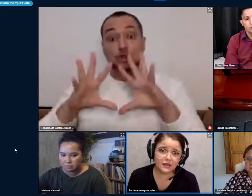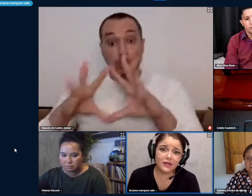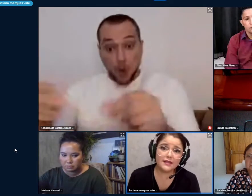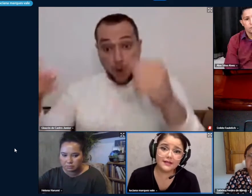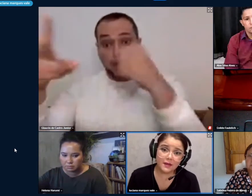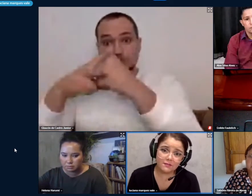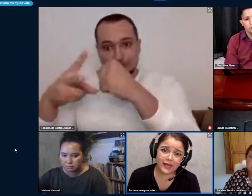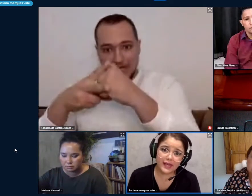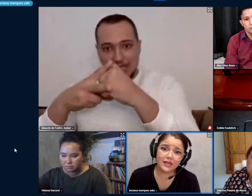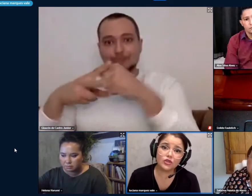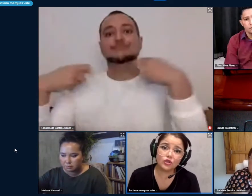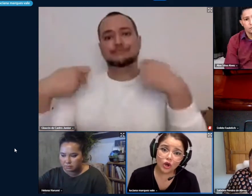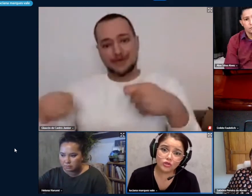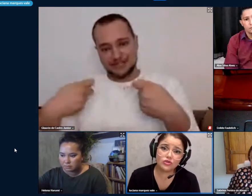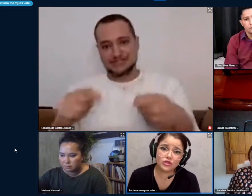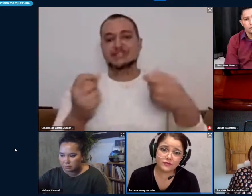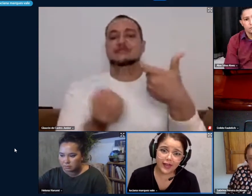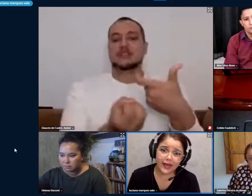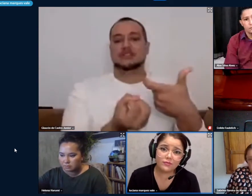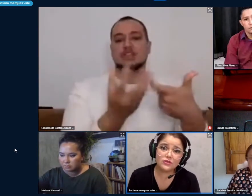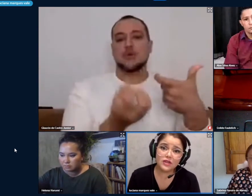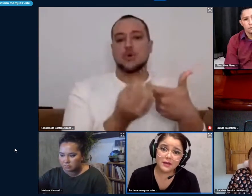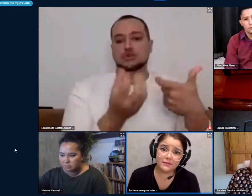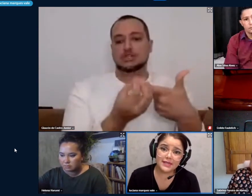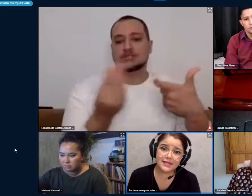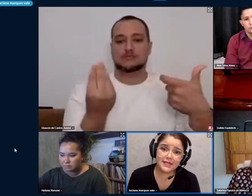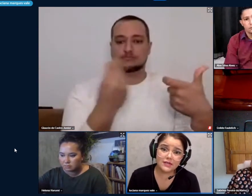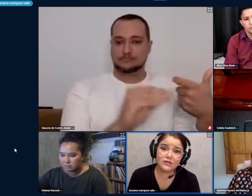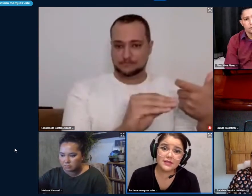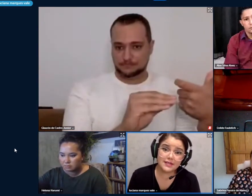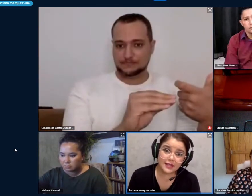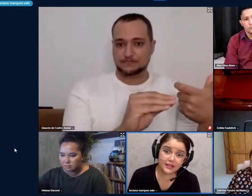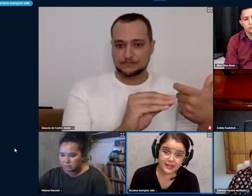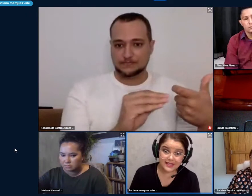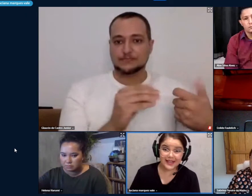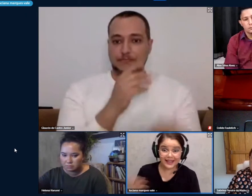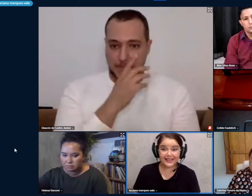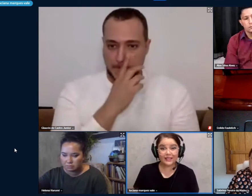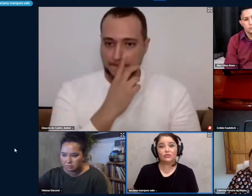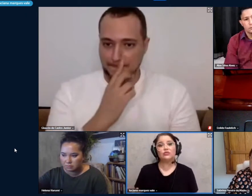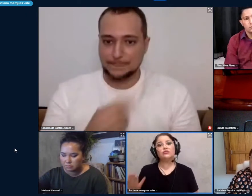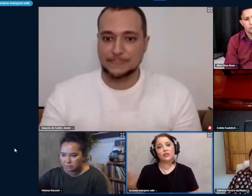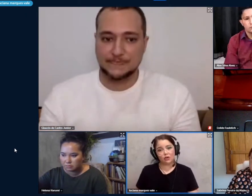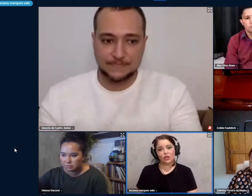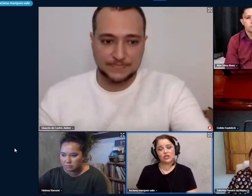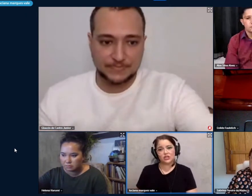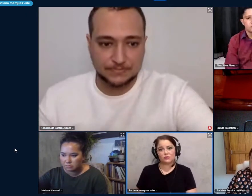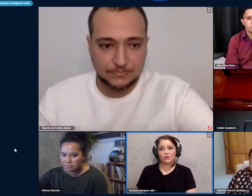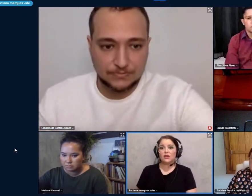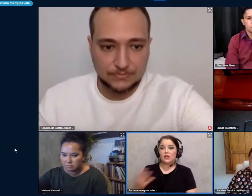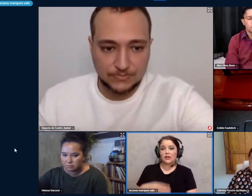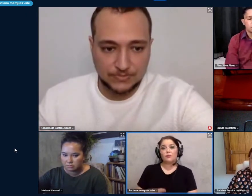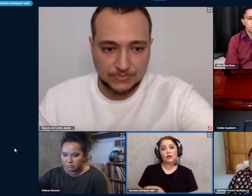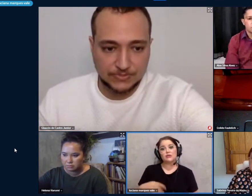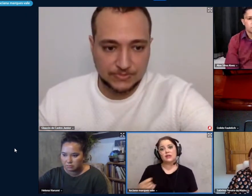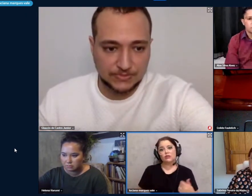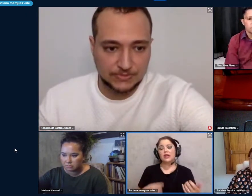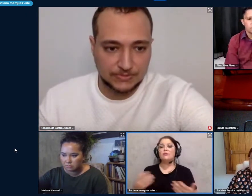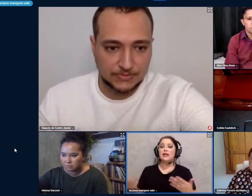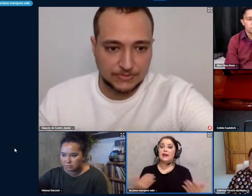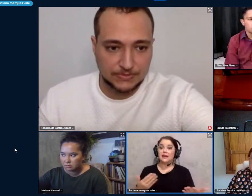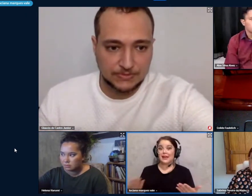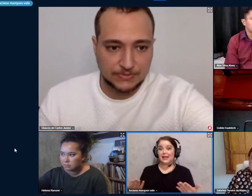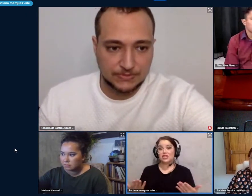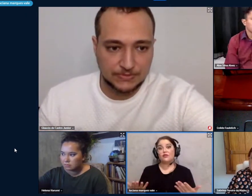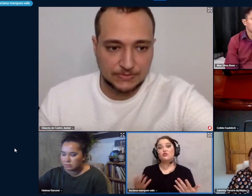si. Também, todos os verbos precisam estar dentro do neologismo, porque o sinal